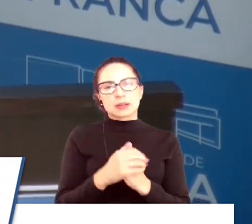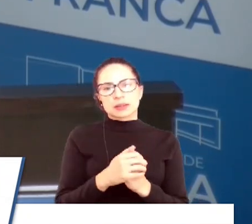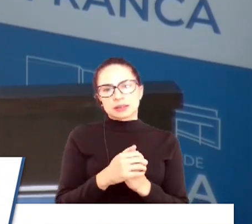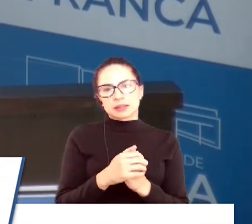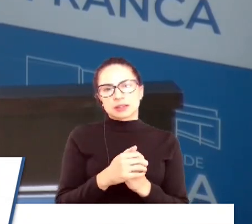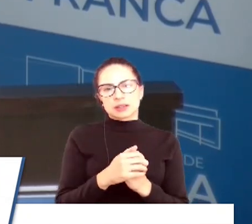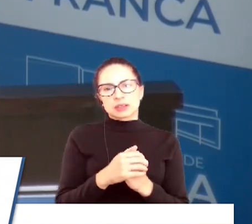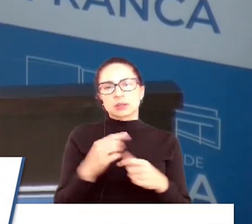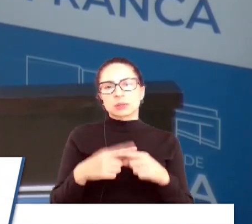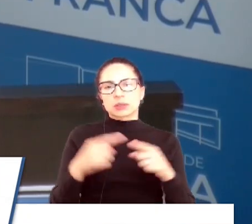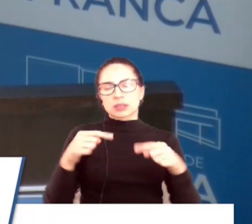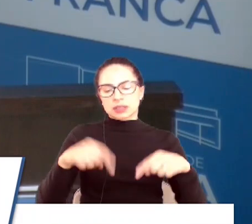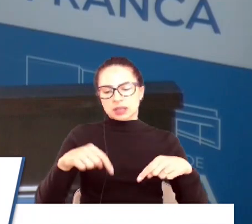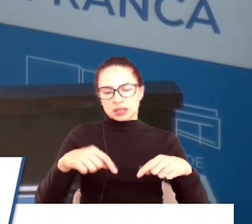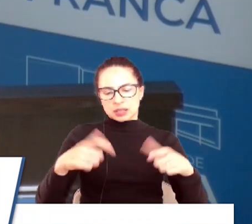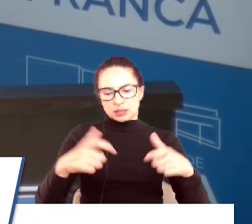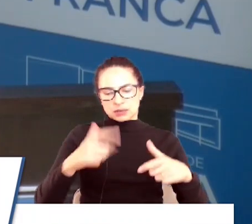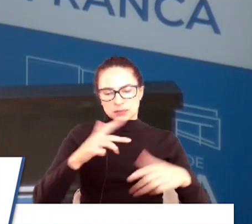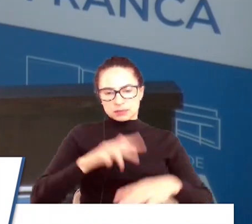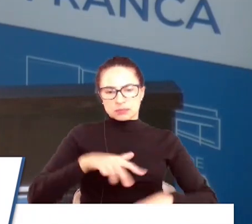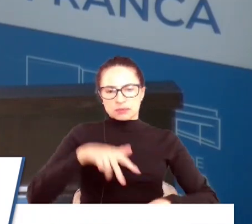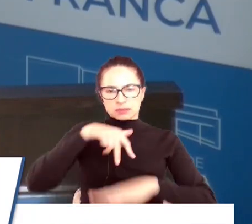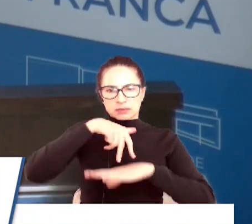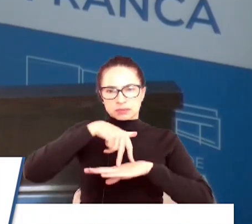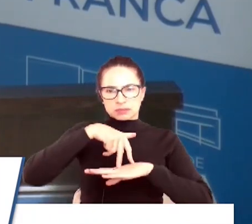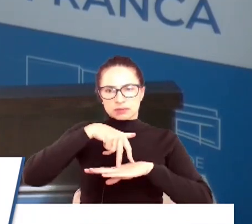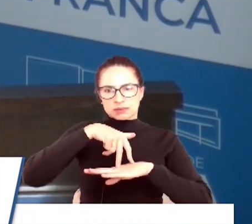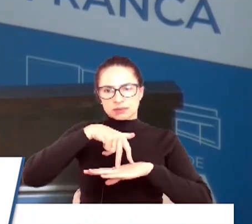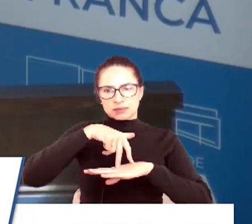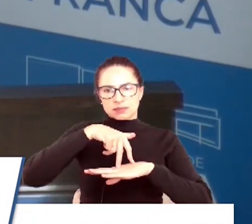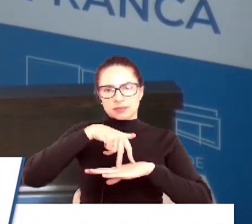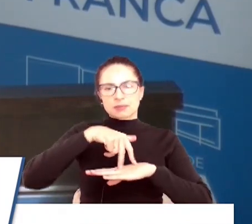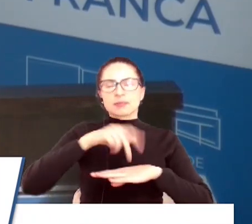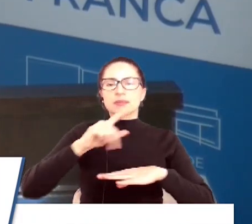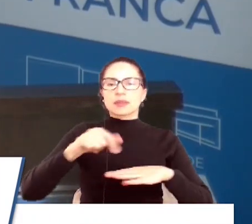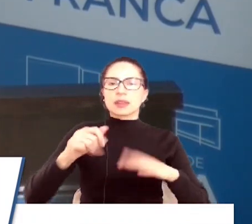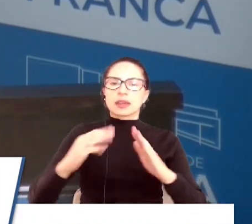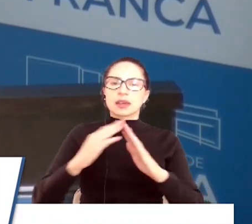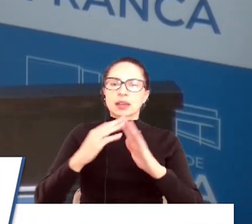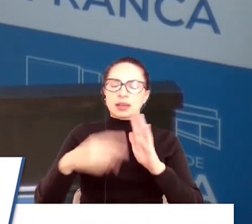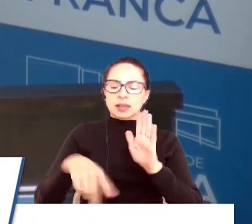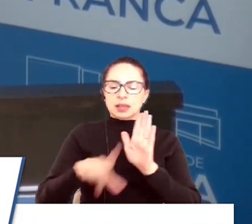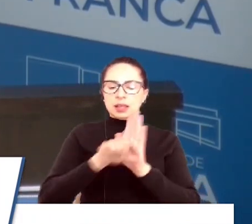porque este lugar onde eu estou é uma casa de lei,